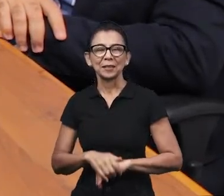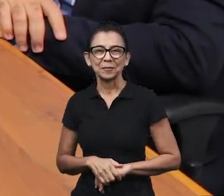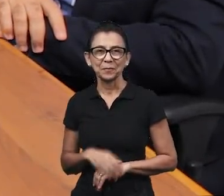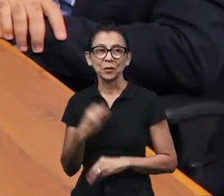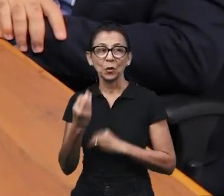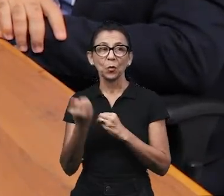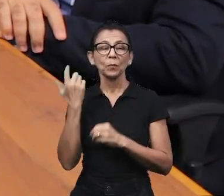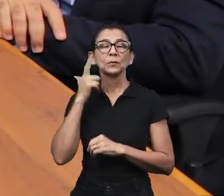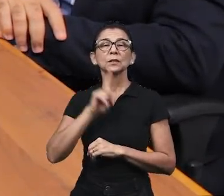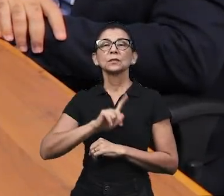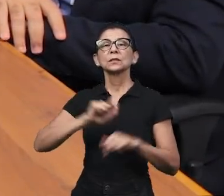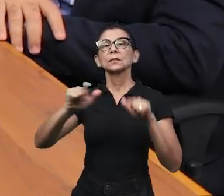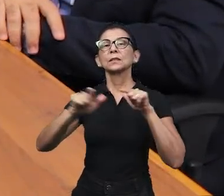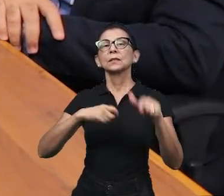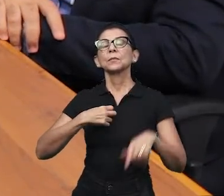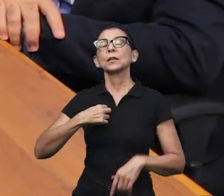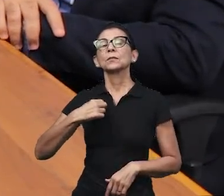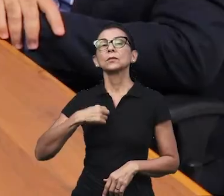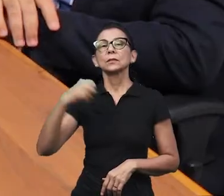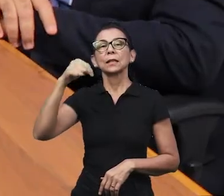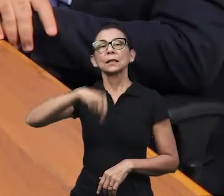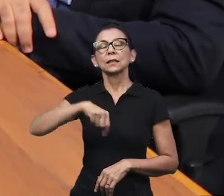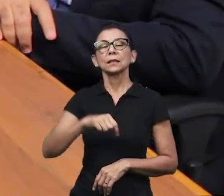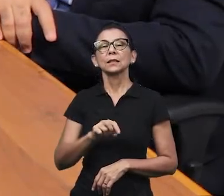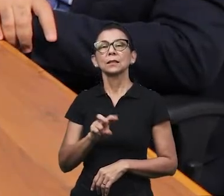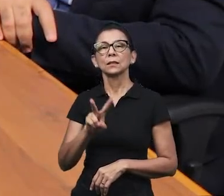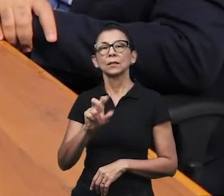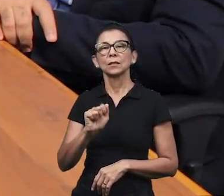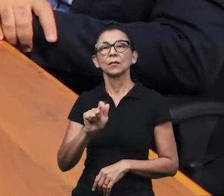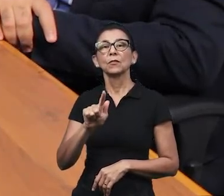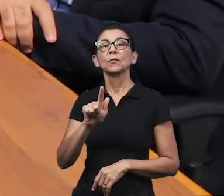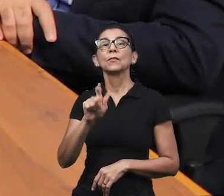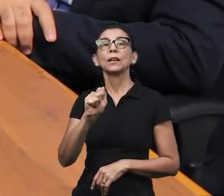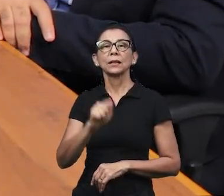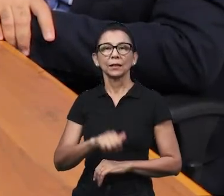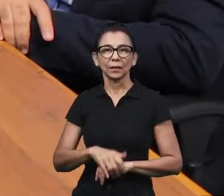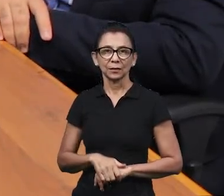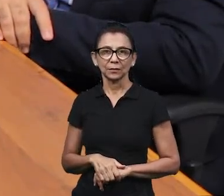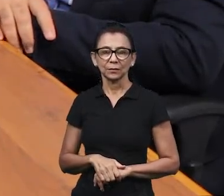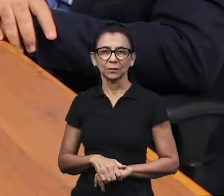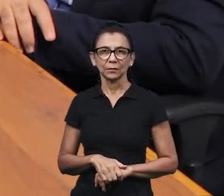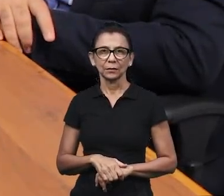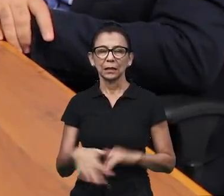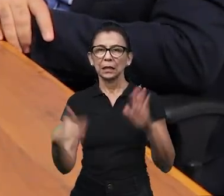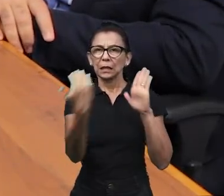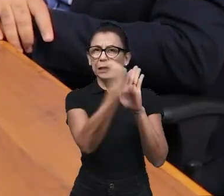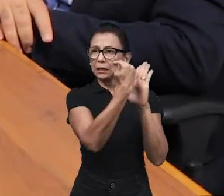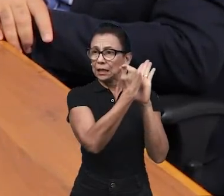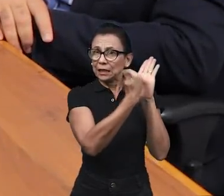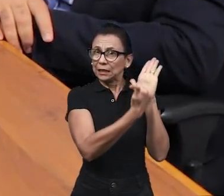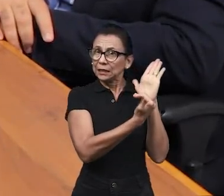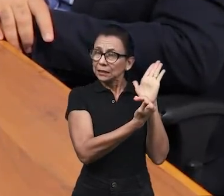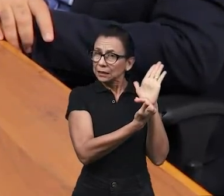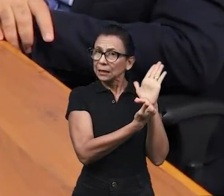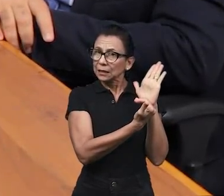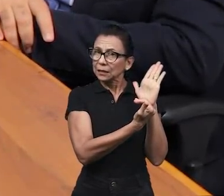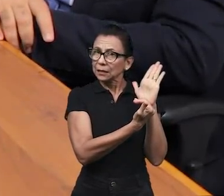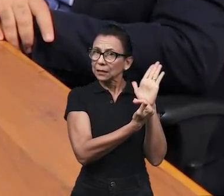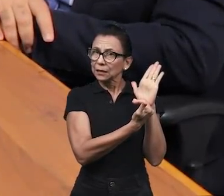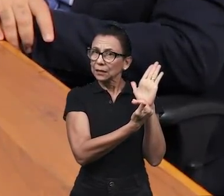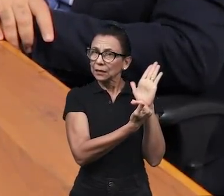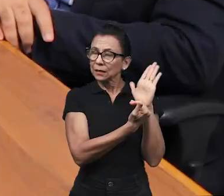Quando conseguir uma vaga. É fácil? Como é que é? Tem lista de espera ou tem mais vaga ou tem mais